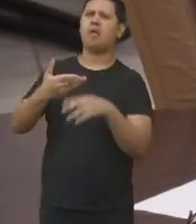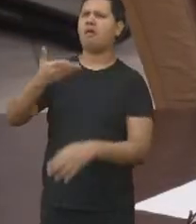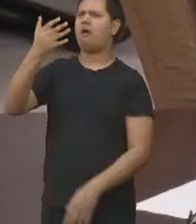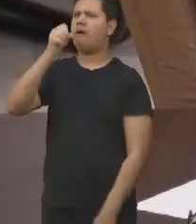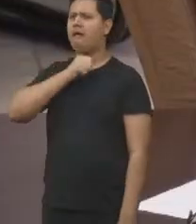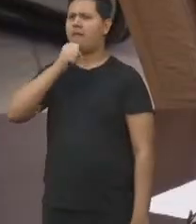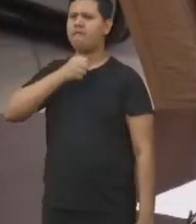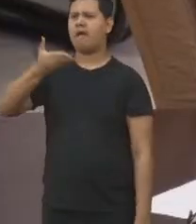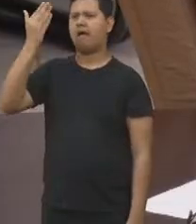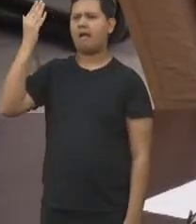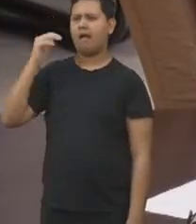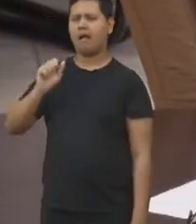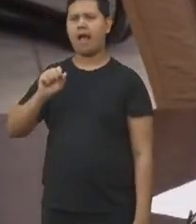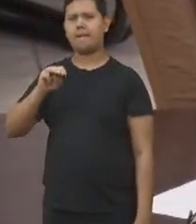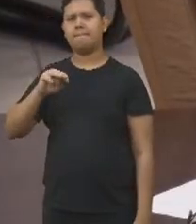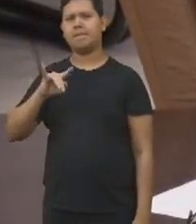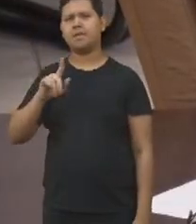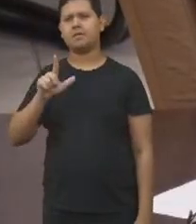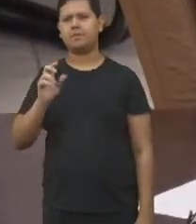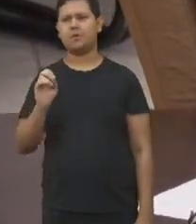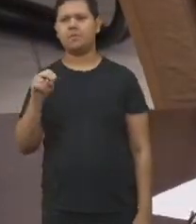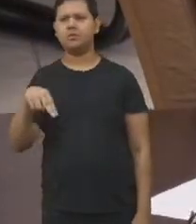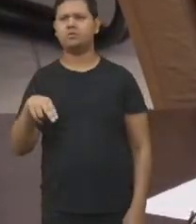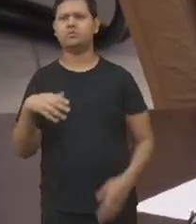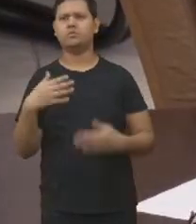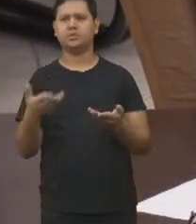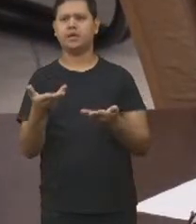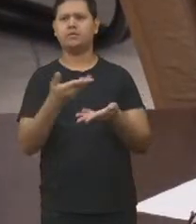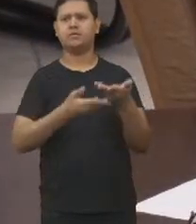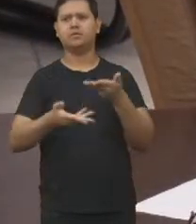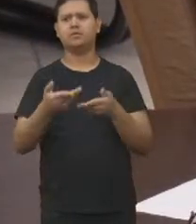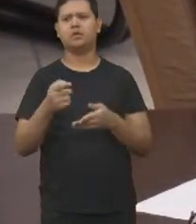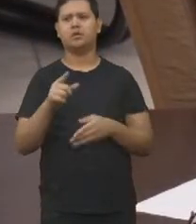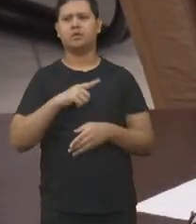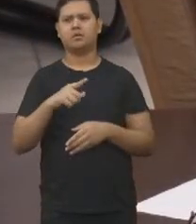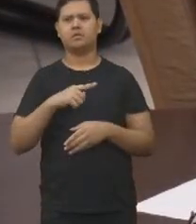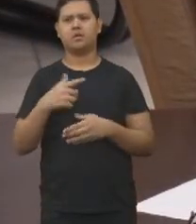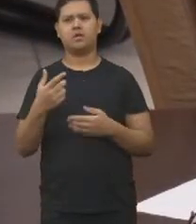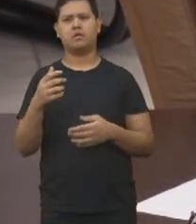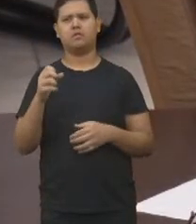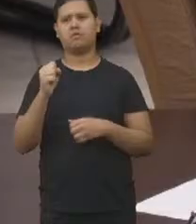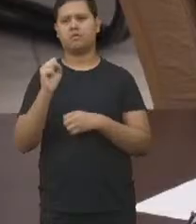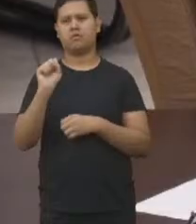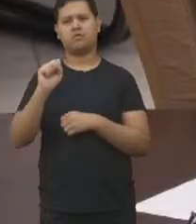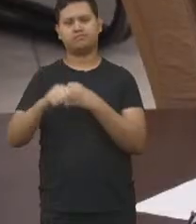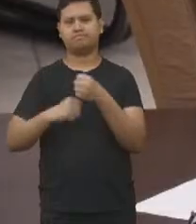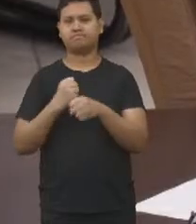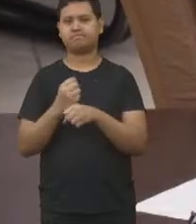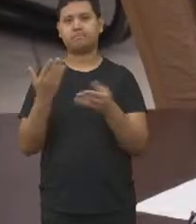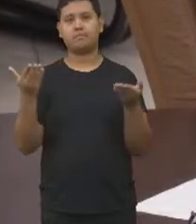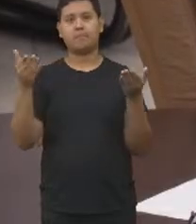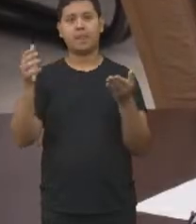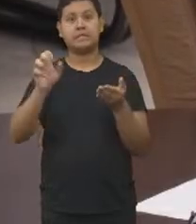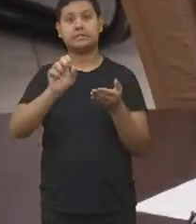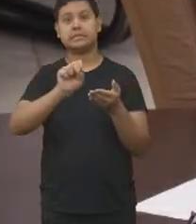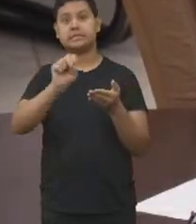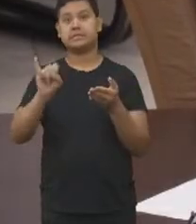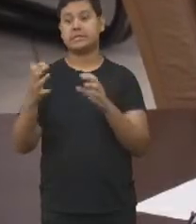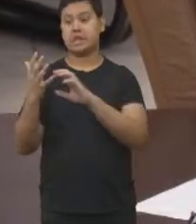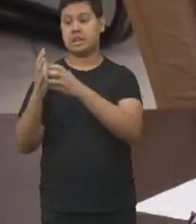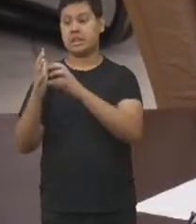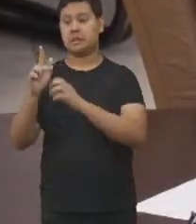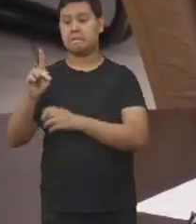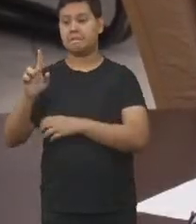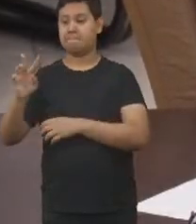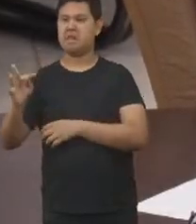época do Marco Aurélio, estamos há 8 anos governando, né? 8 anos que o Isaías governou a cidade. Se no PT estava ruim, devia ter